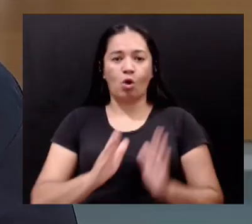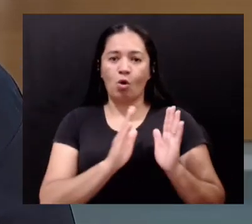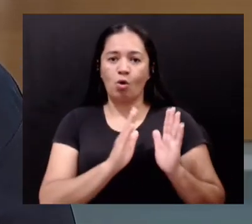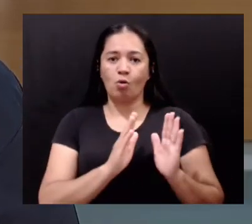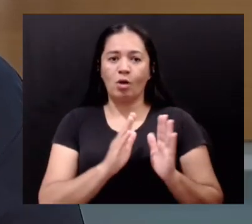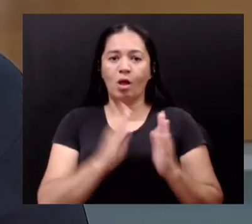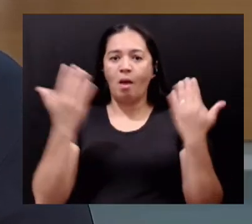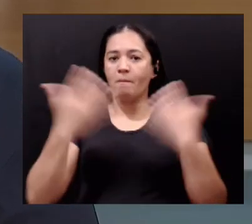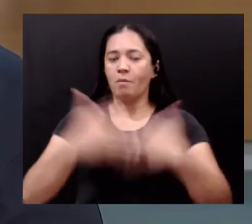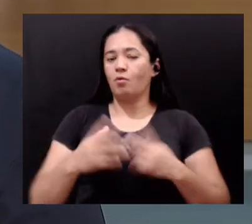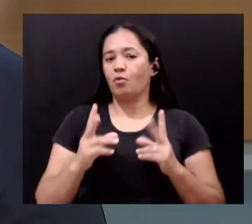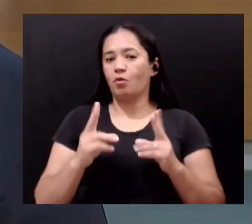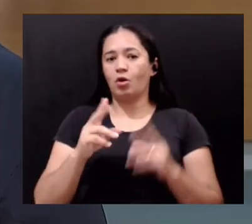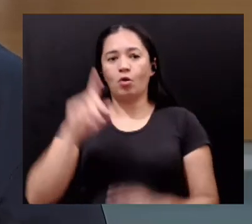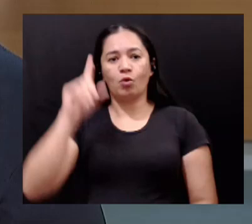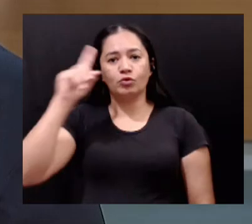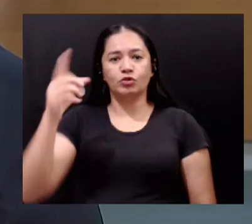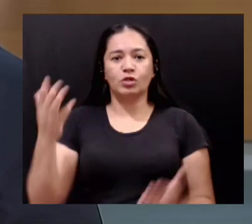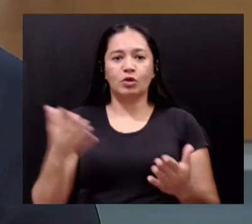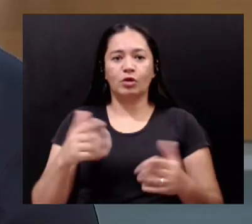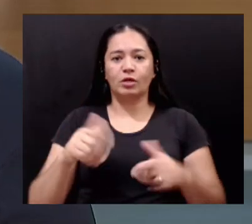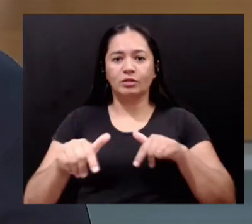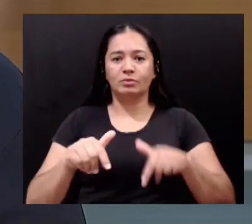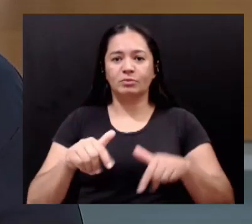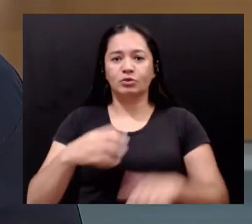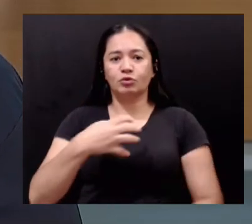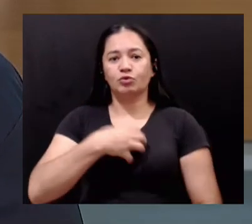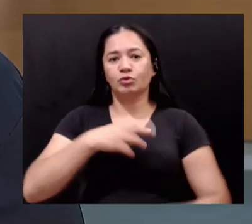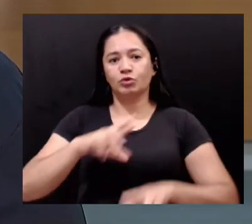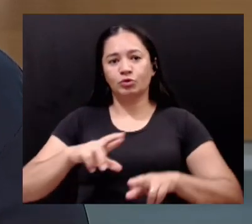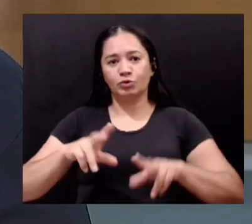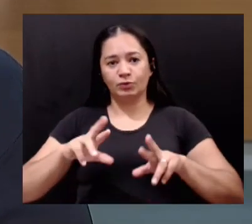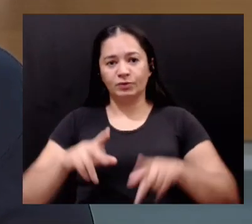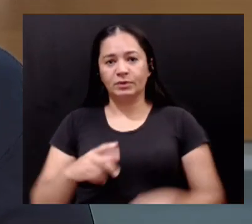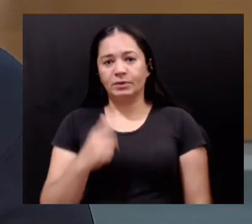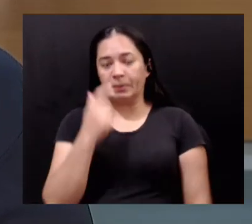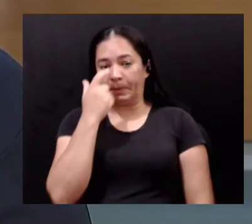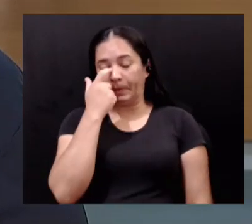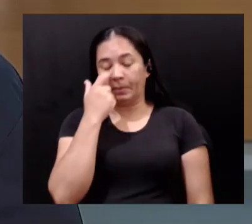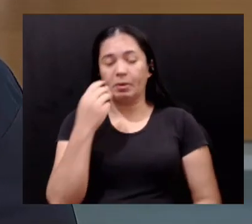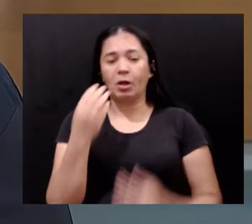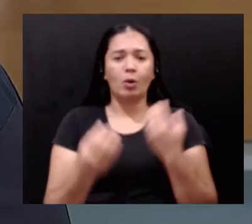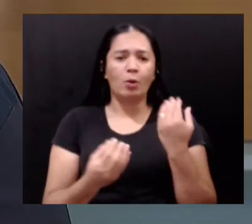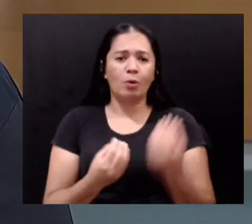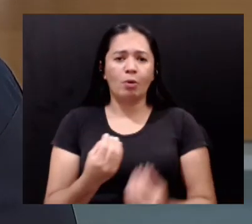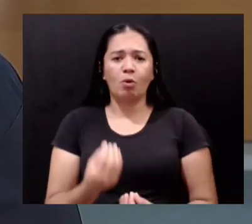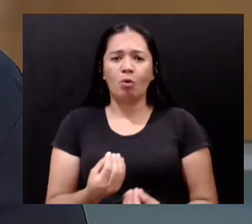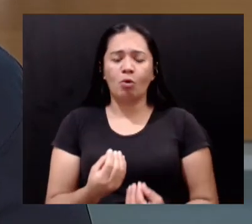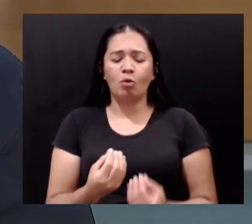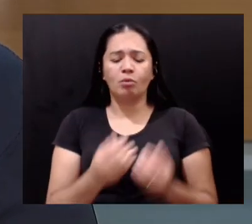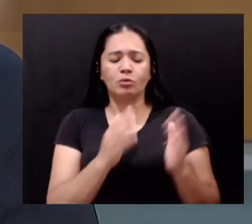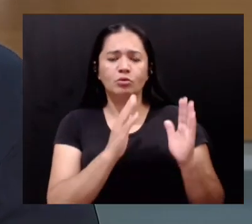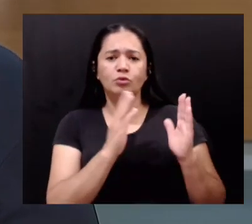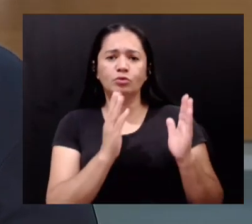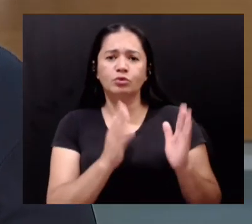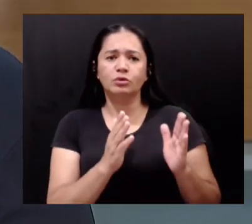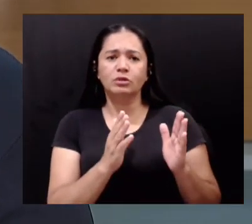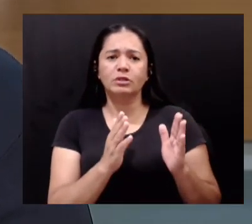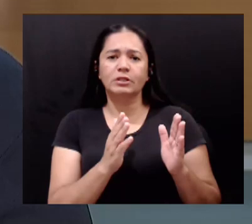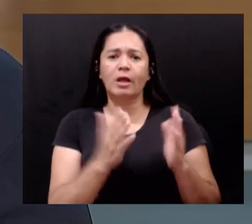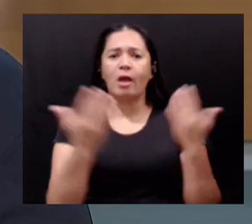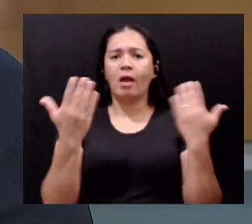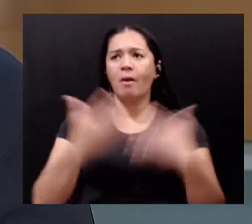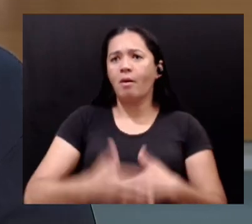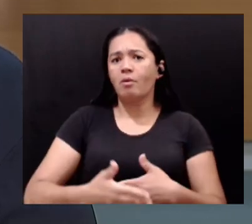datas agora a gente está trabalhando de uma forma diferenciada. Márcia, como que funciona o processo seletivo? Há novidades no